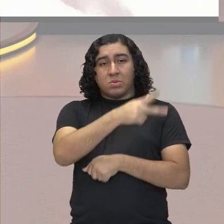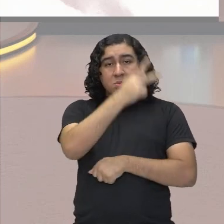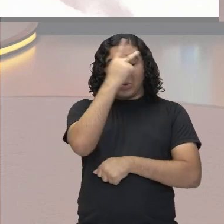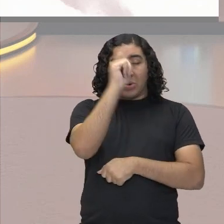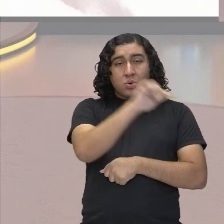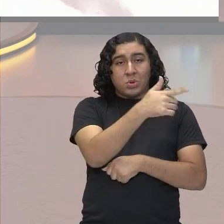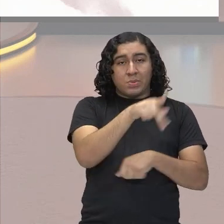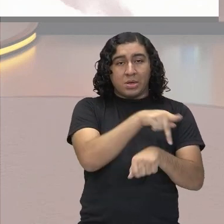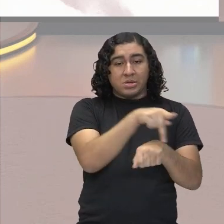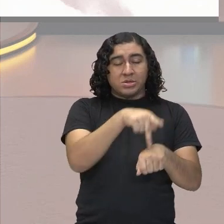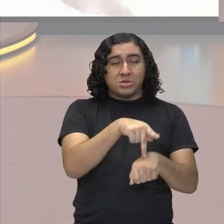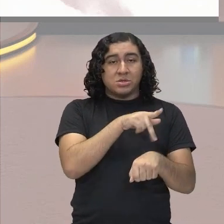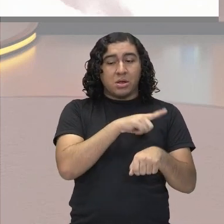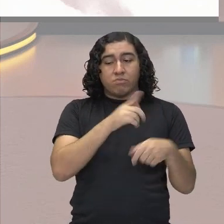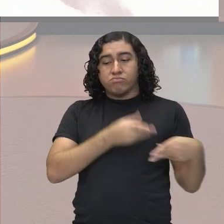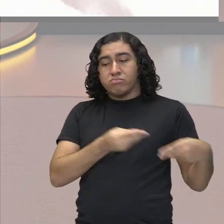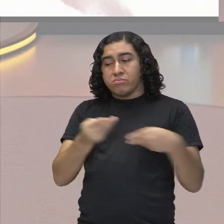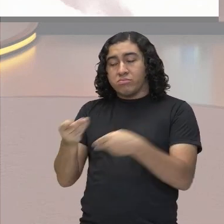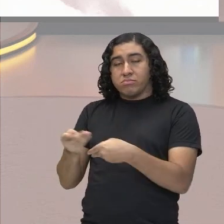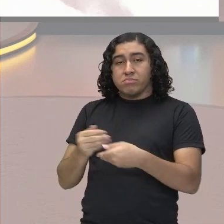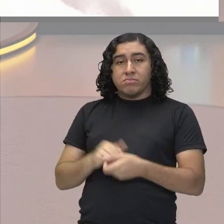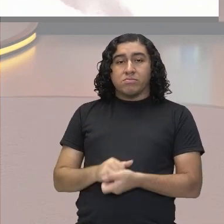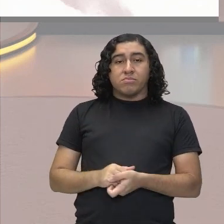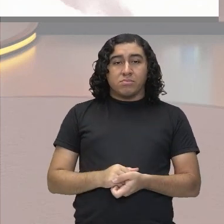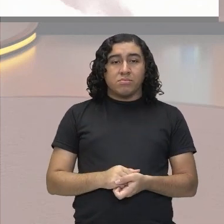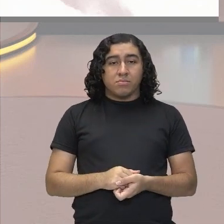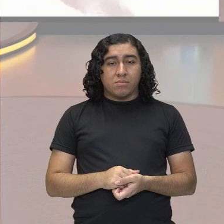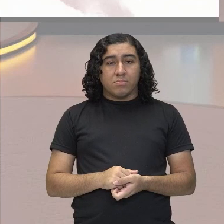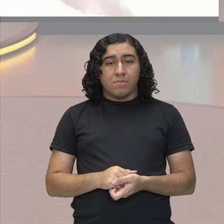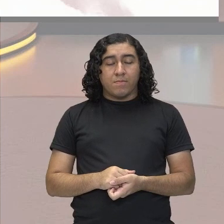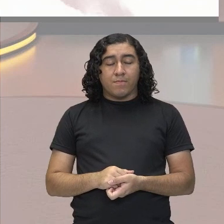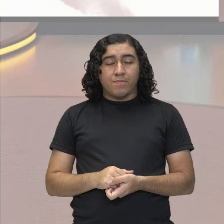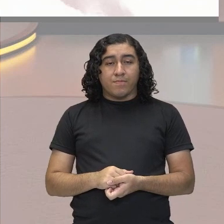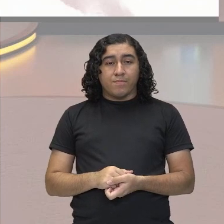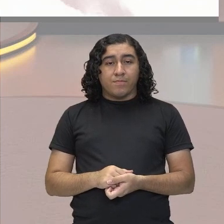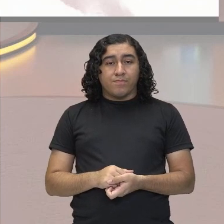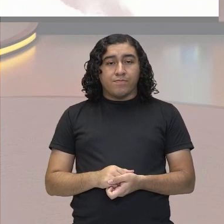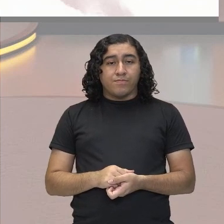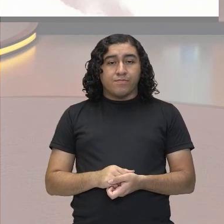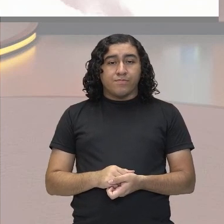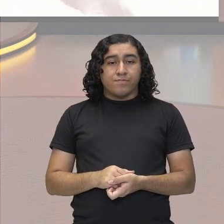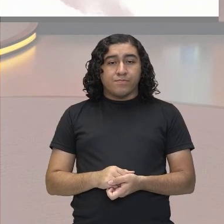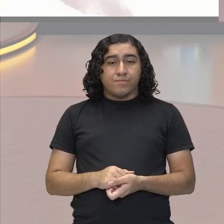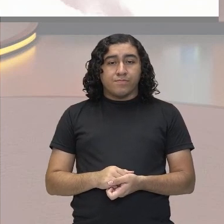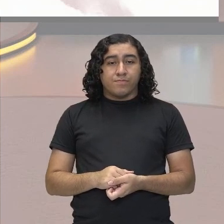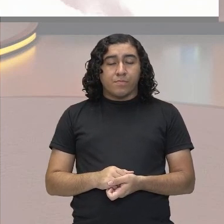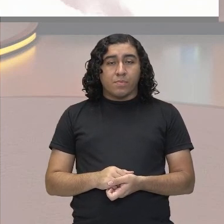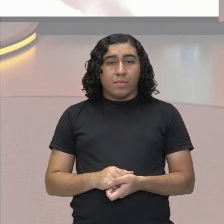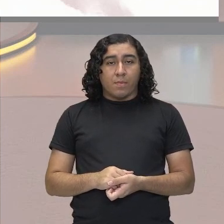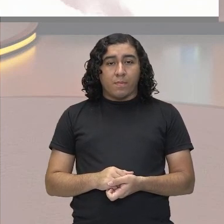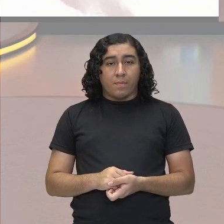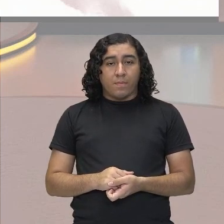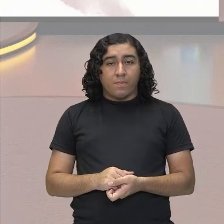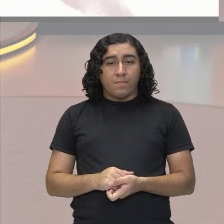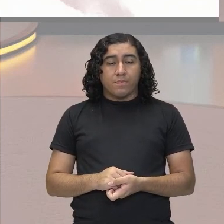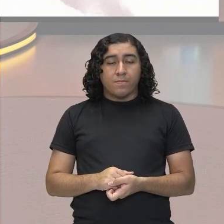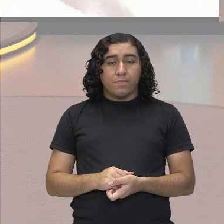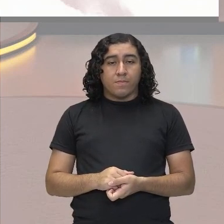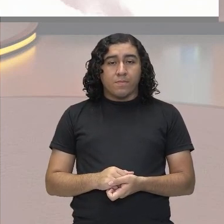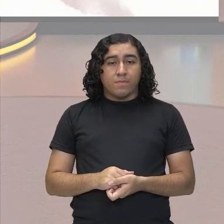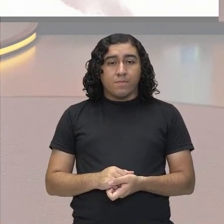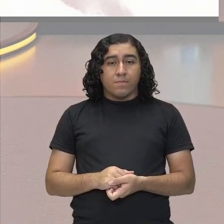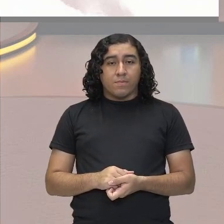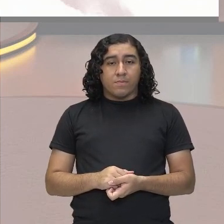países. Tá bom? Então, quando vocês podem ver aí, olha, as pessoas agora se deslocam mais facilmente